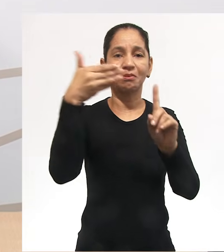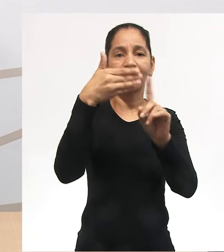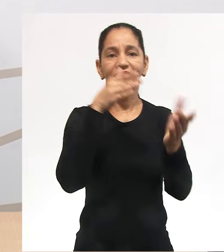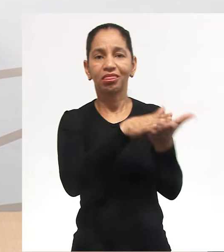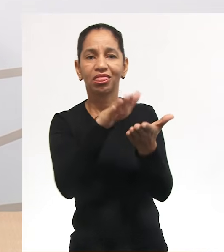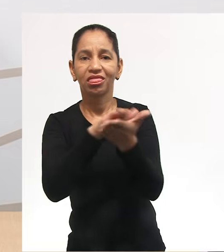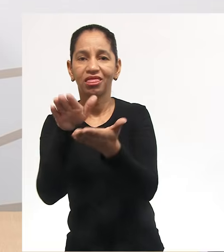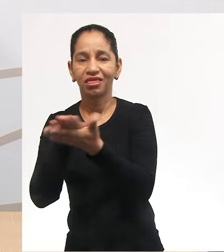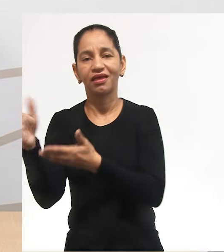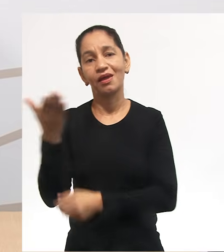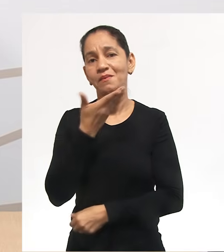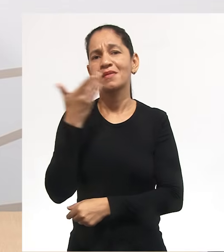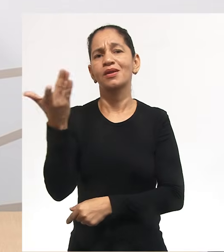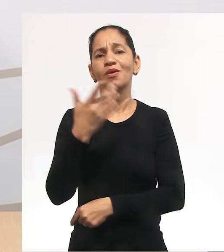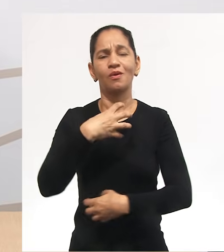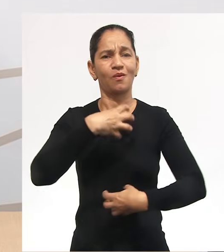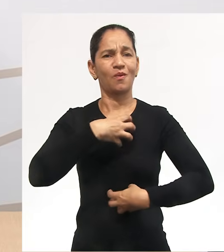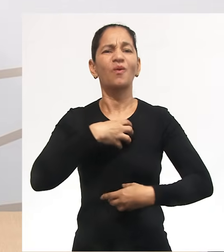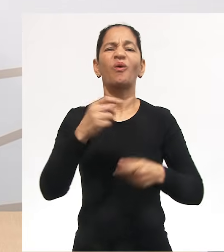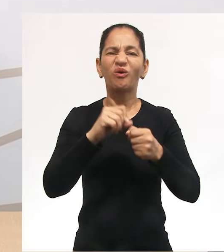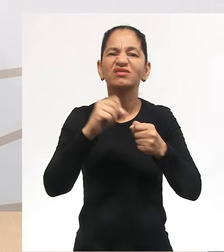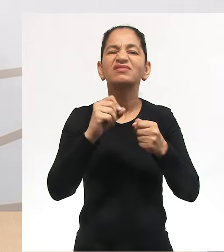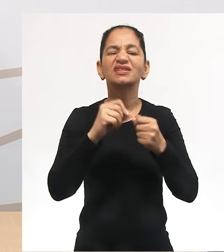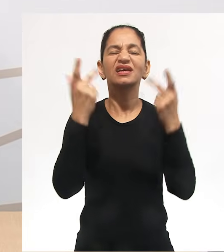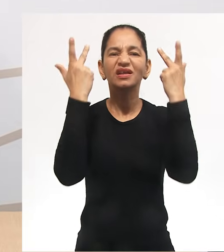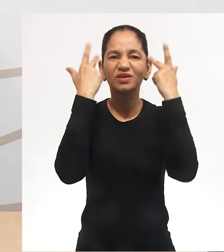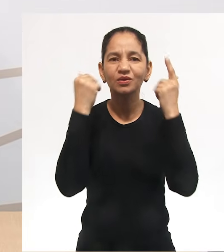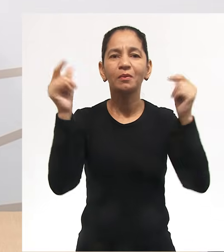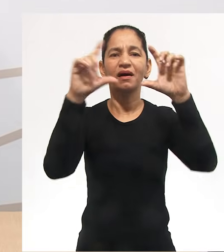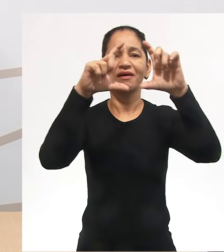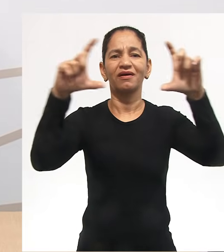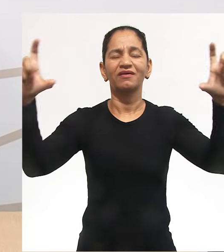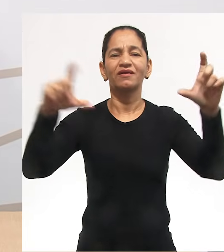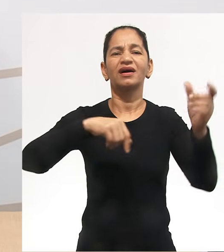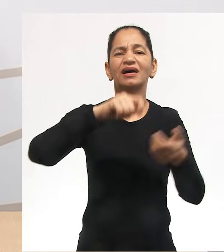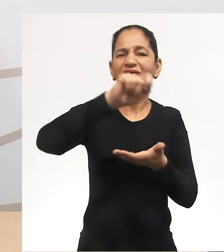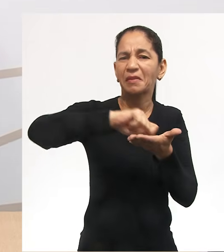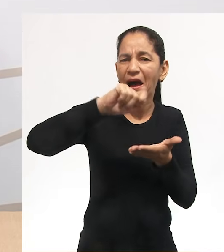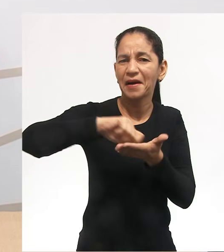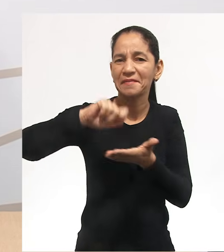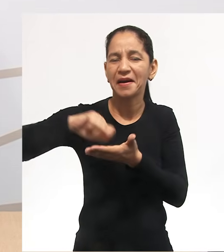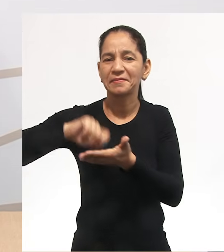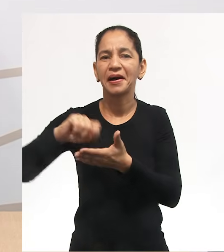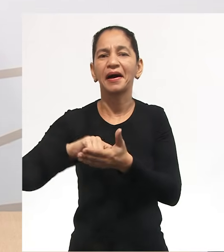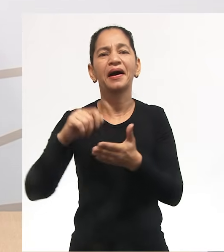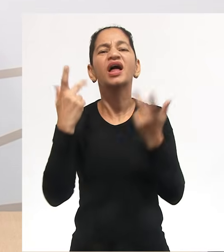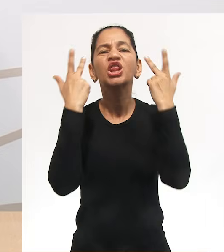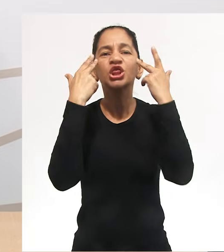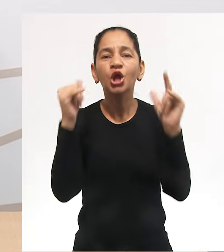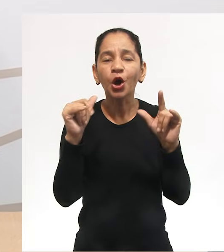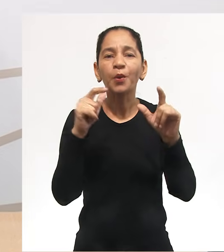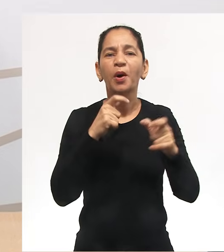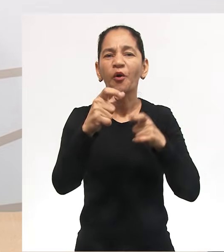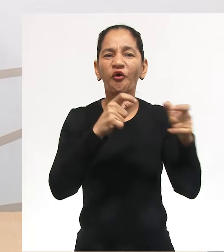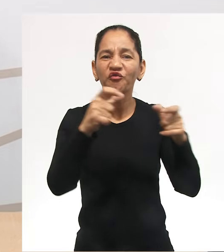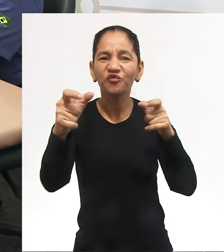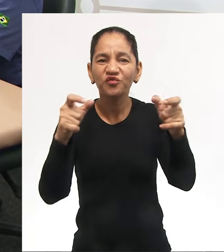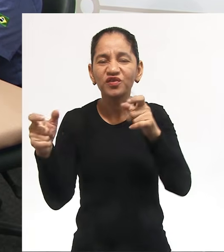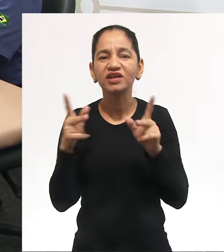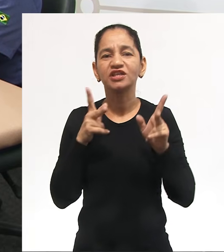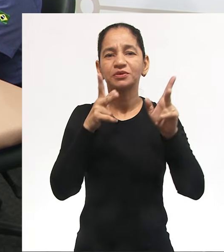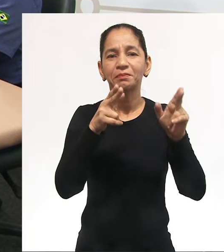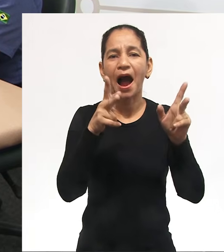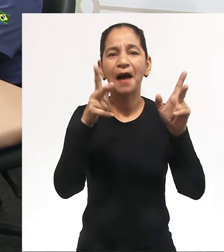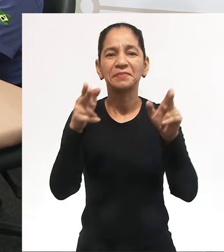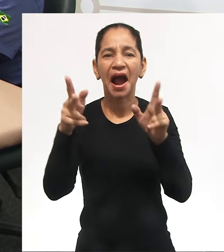sou mais de coisa de gráfica, mas tem as professoras que gostam de fazer no manual mesmo, a faixa no manual, como é que é Os o nome?